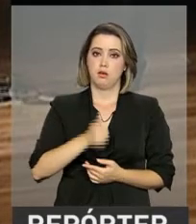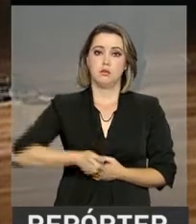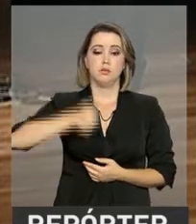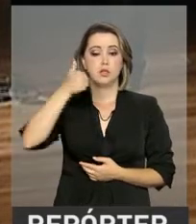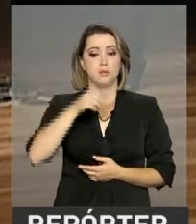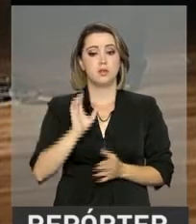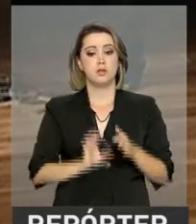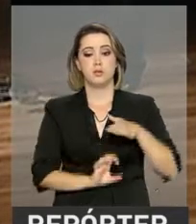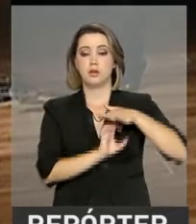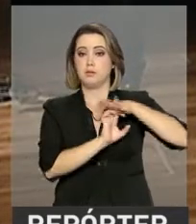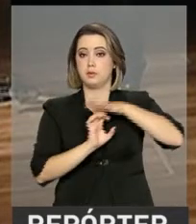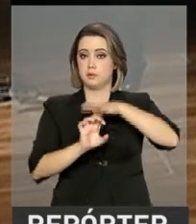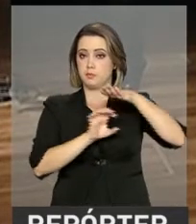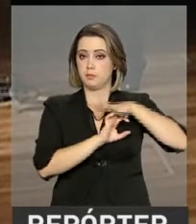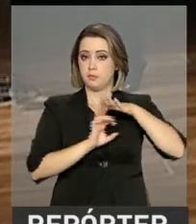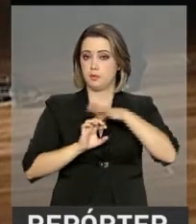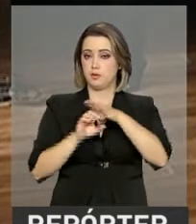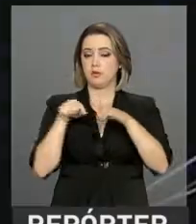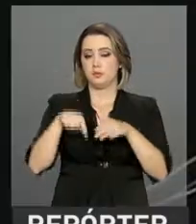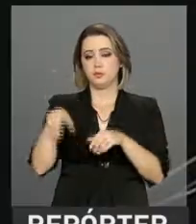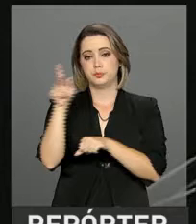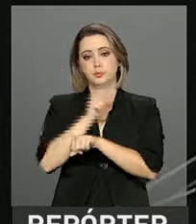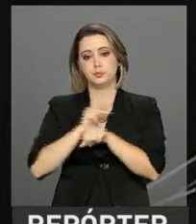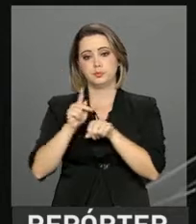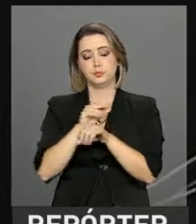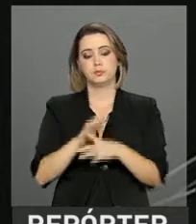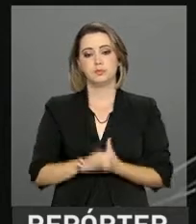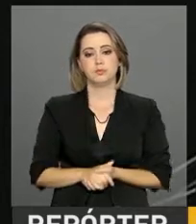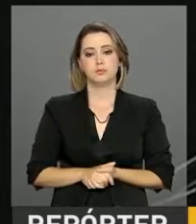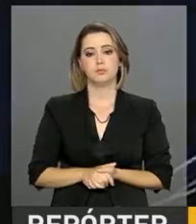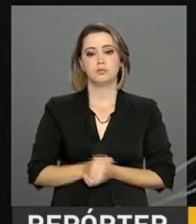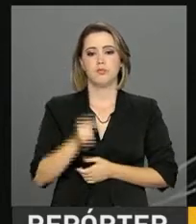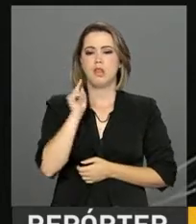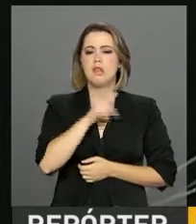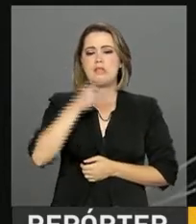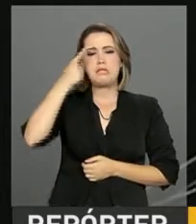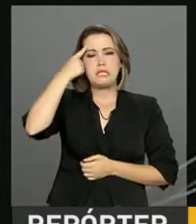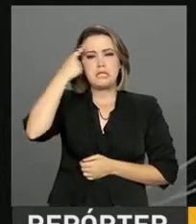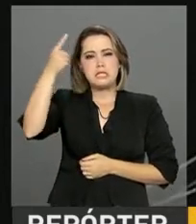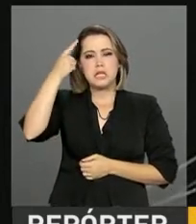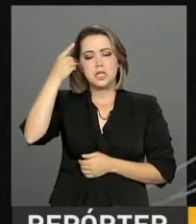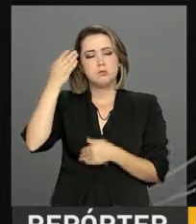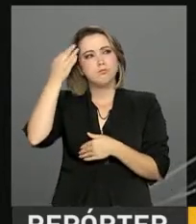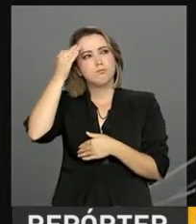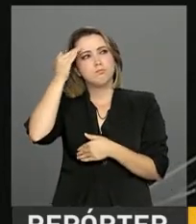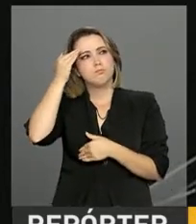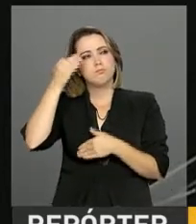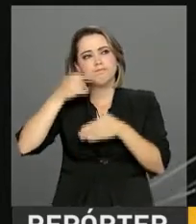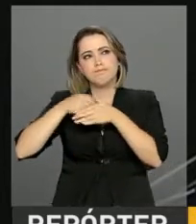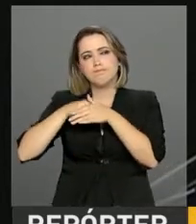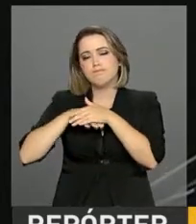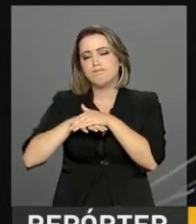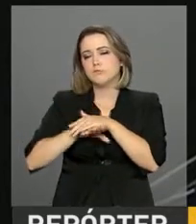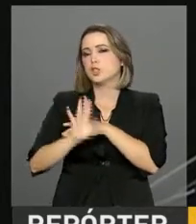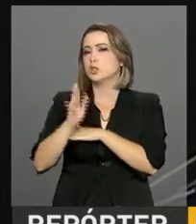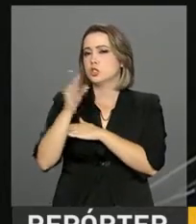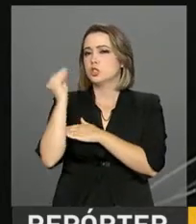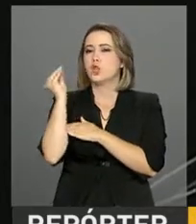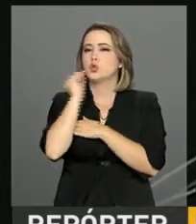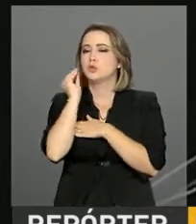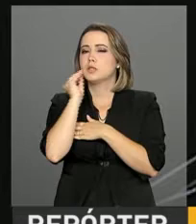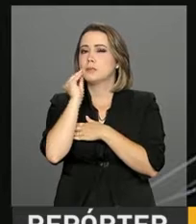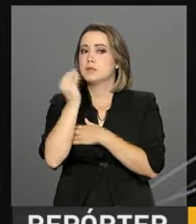às micro e pequenas empresas do país a inteligência guardar de uma experiência de